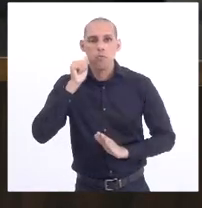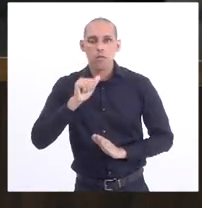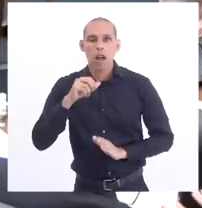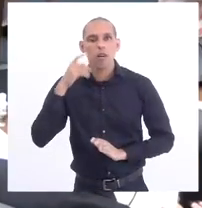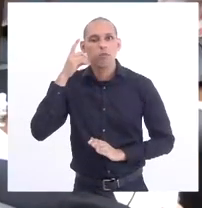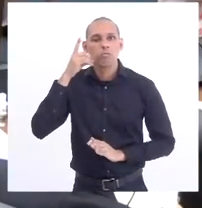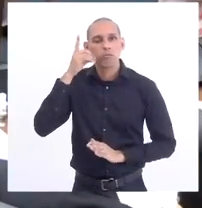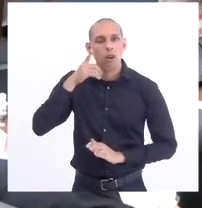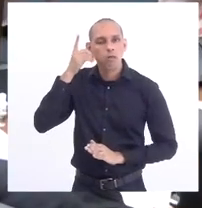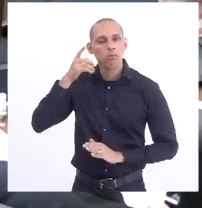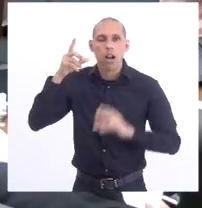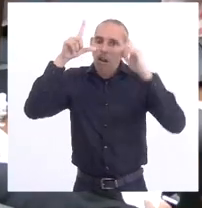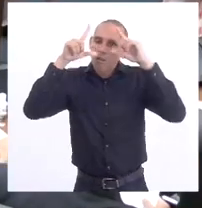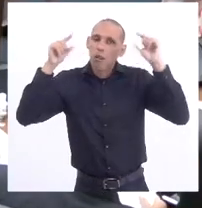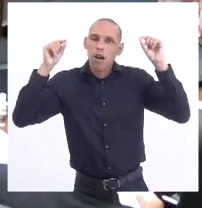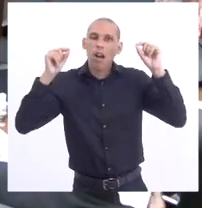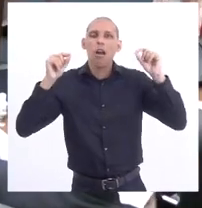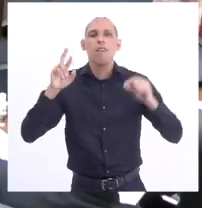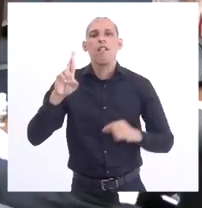Rejane.